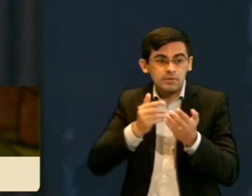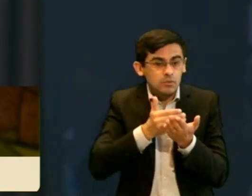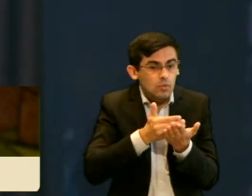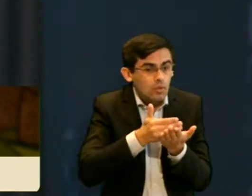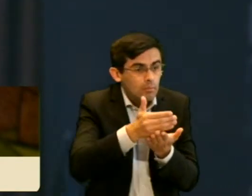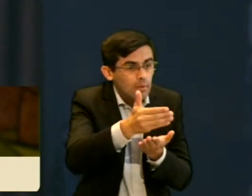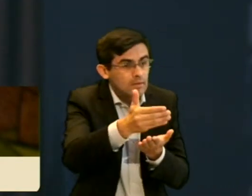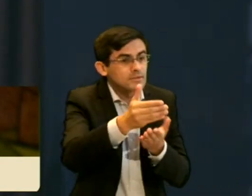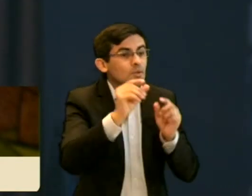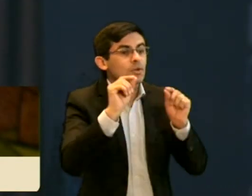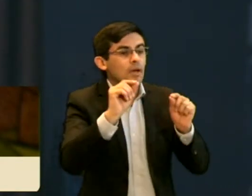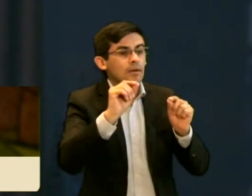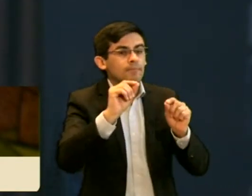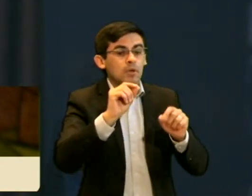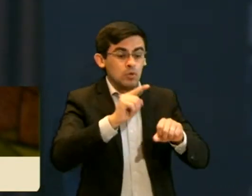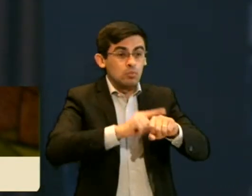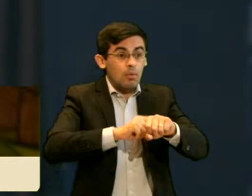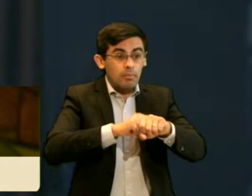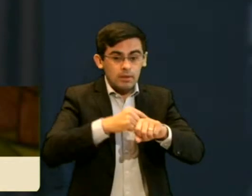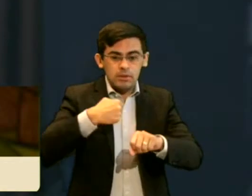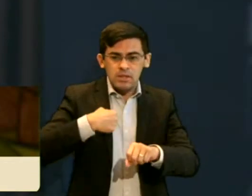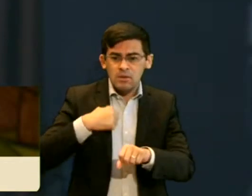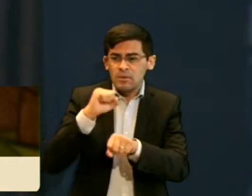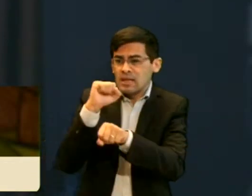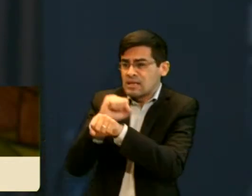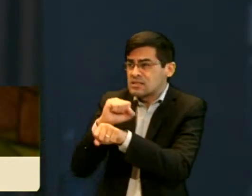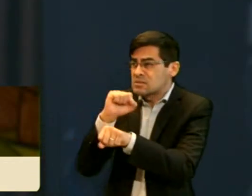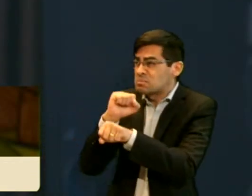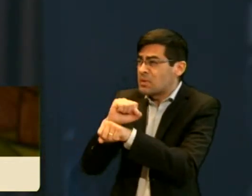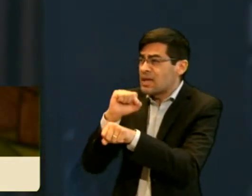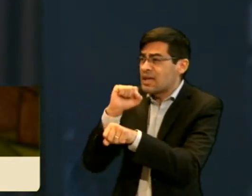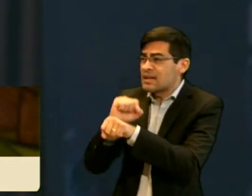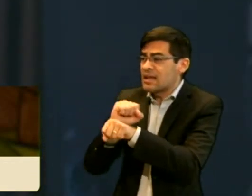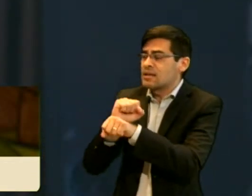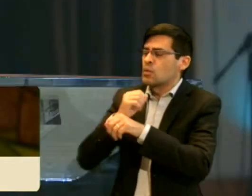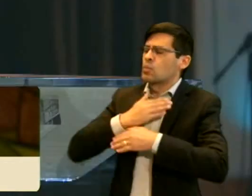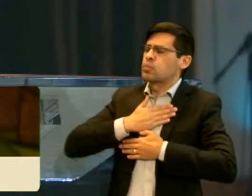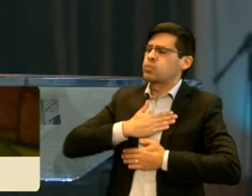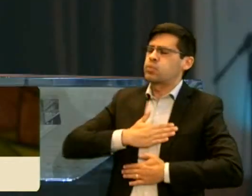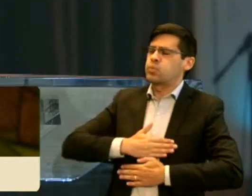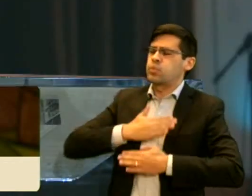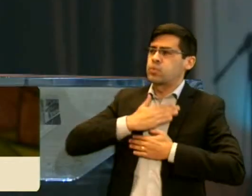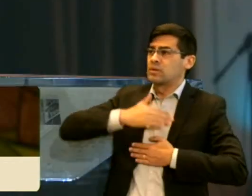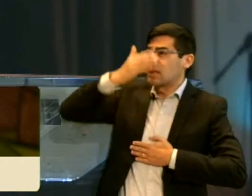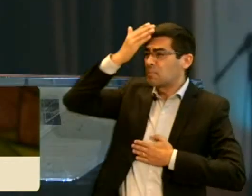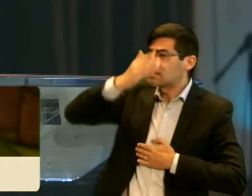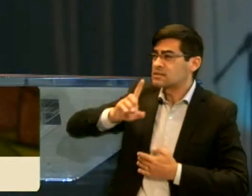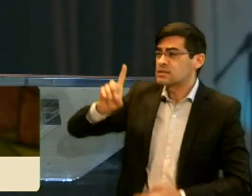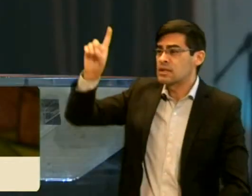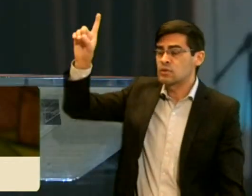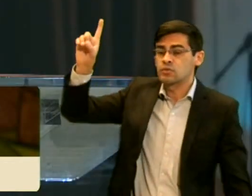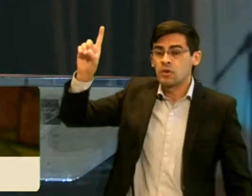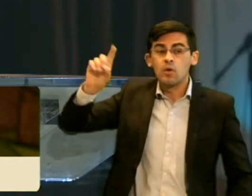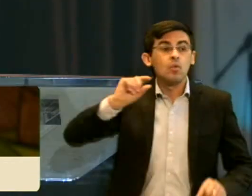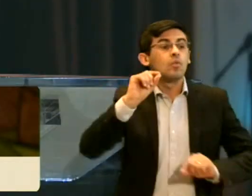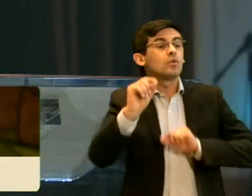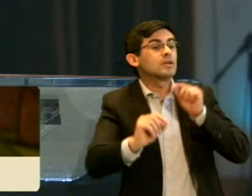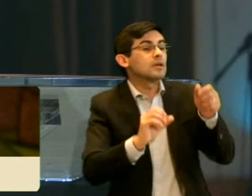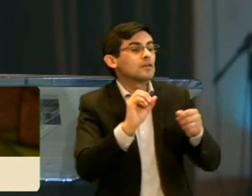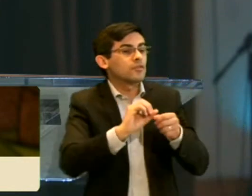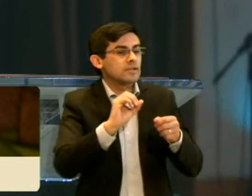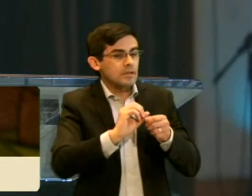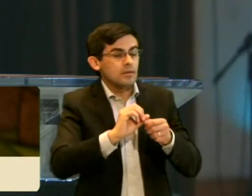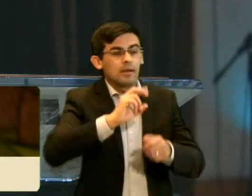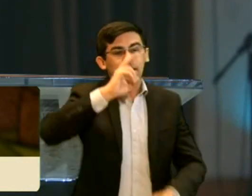dizendo, quando eu esperei com paciência no Senhor. O que ele está fazendo? Ele